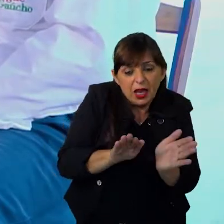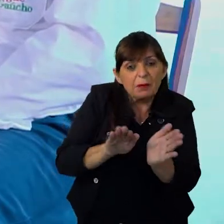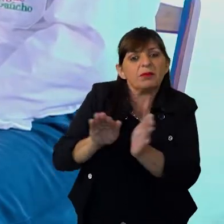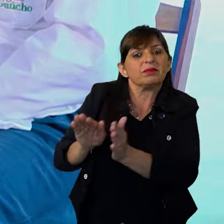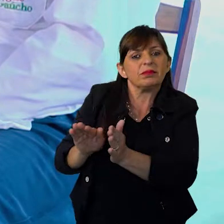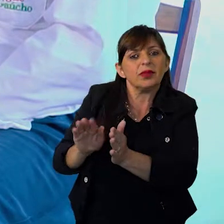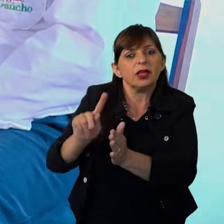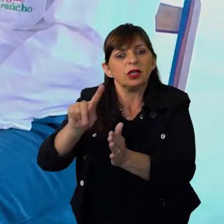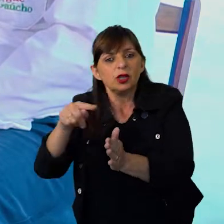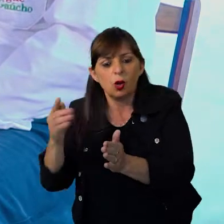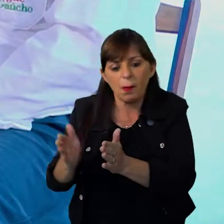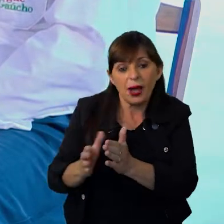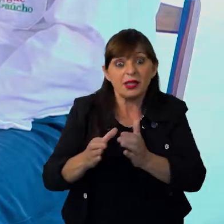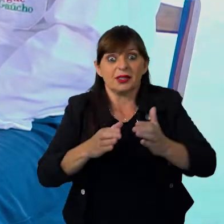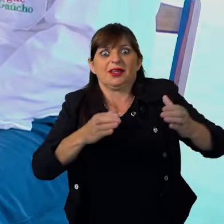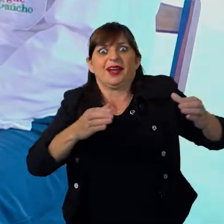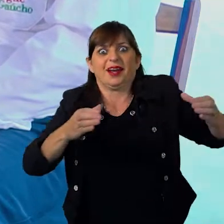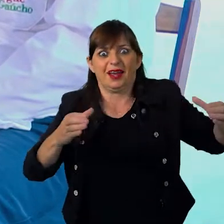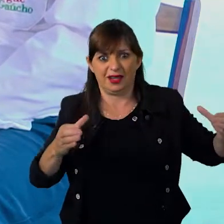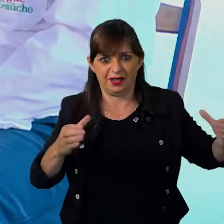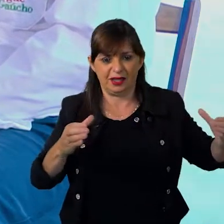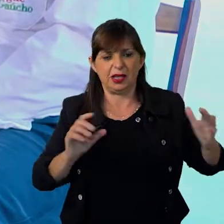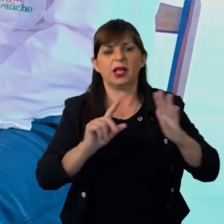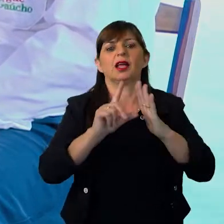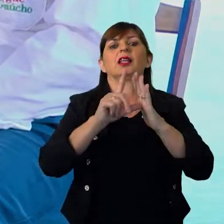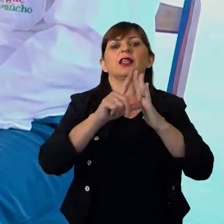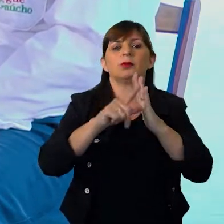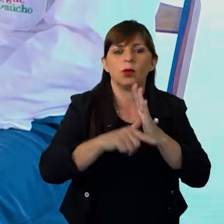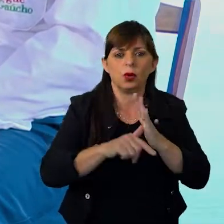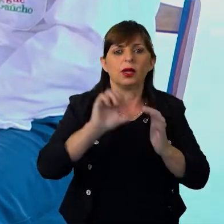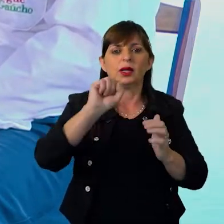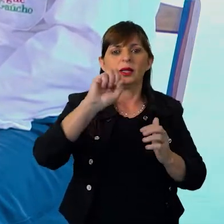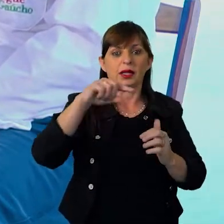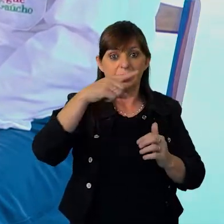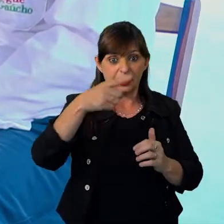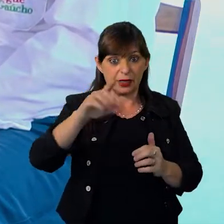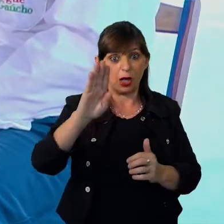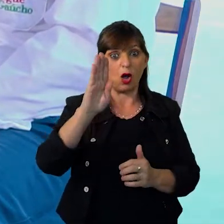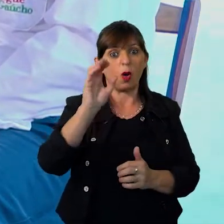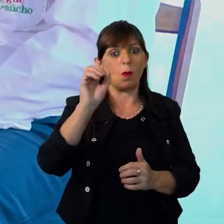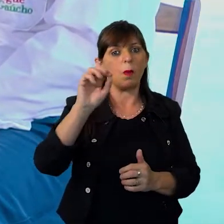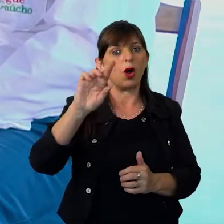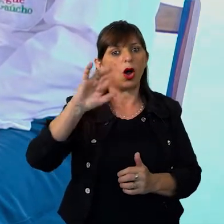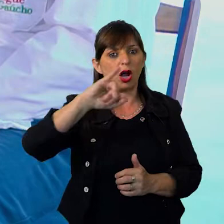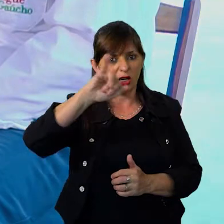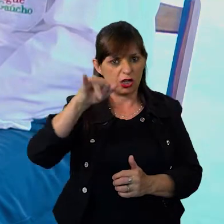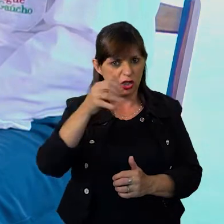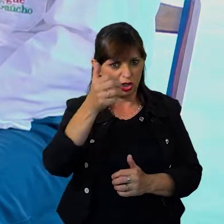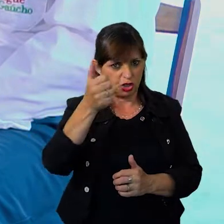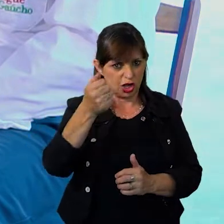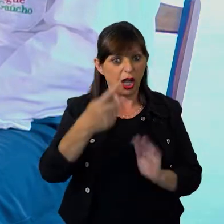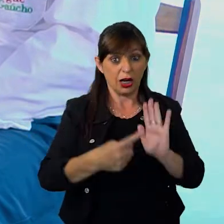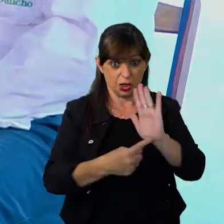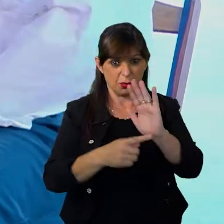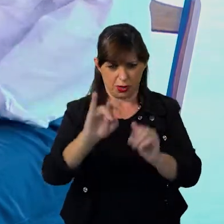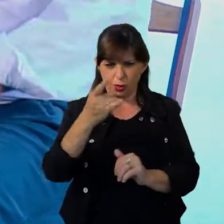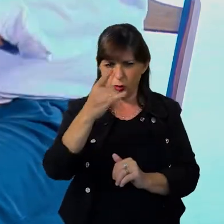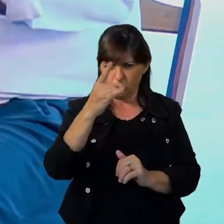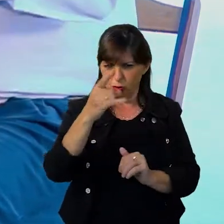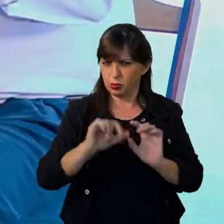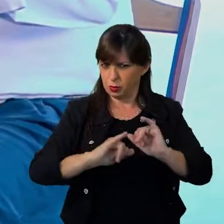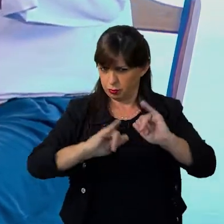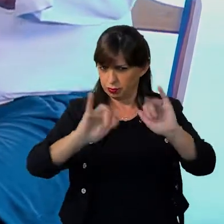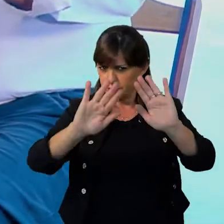remorque grande que a partir de São Borja nós vamos falar no último episódio ela era junção dei inúmeras voltas